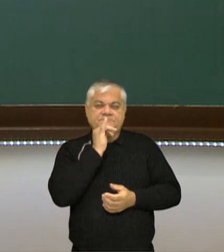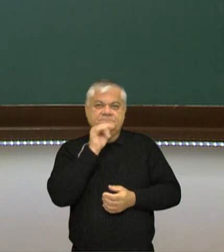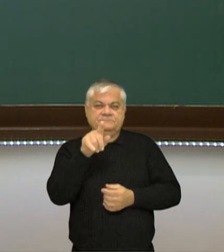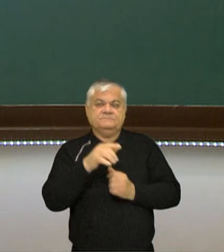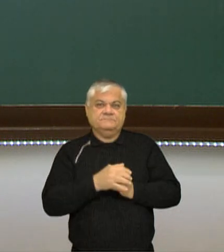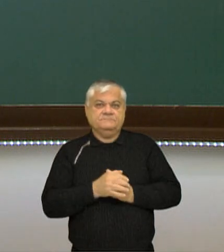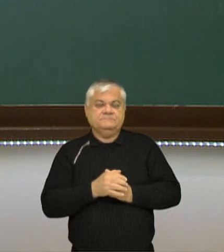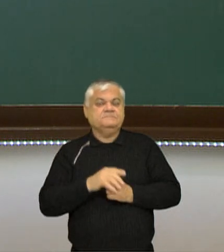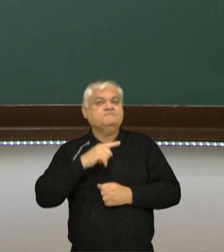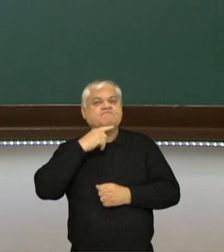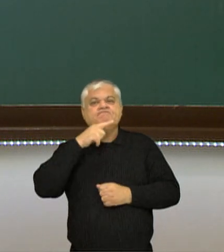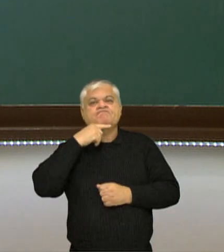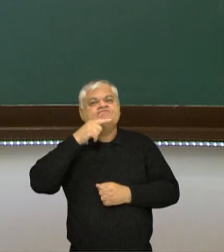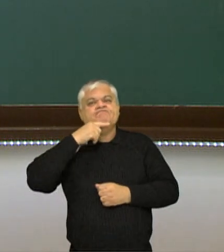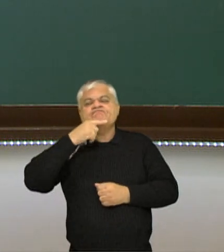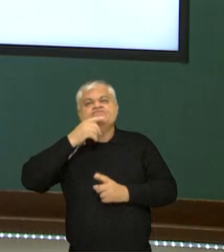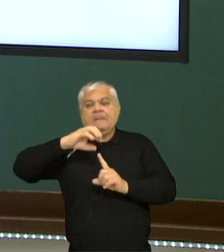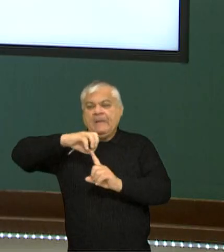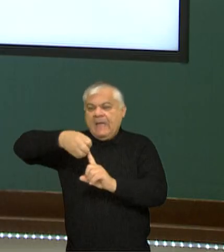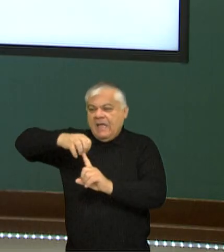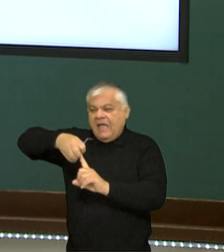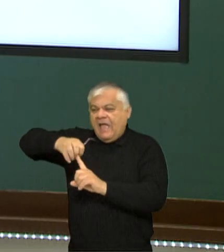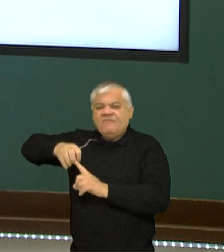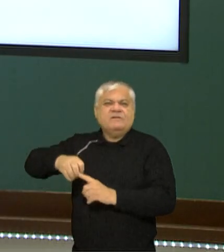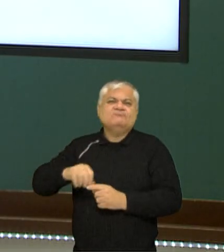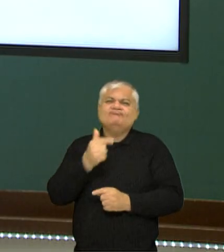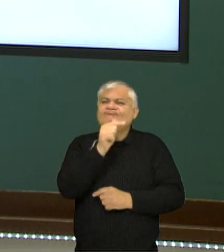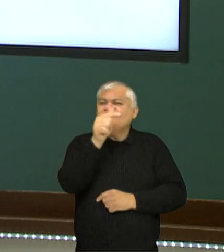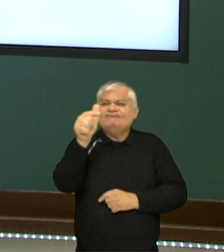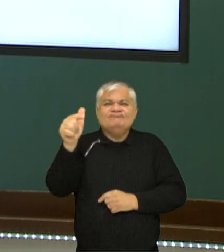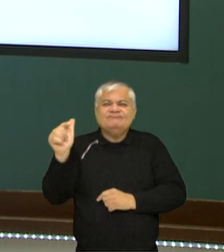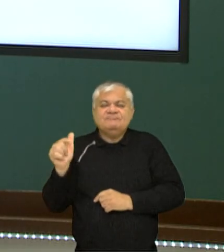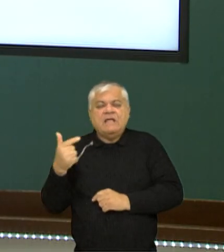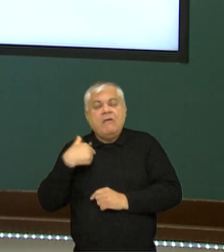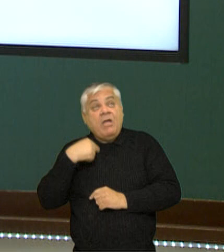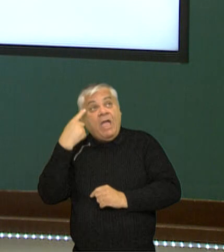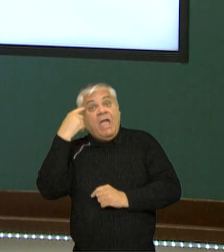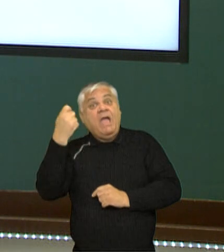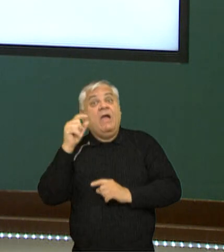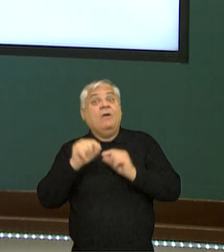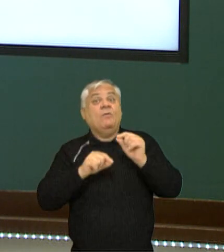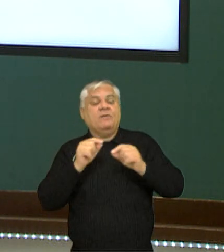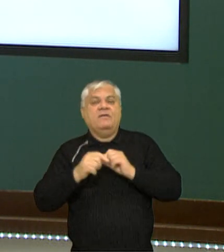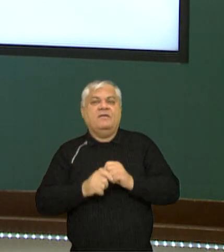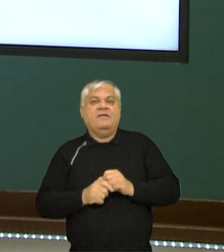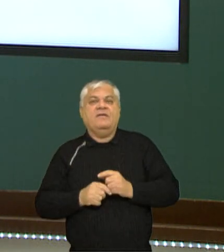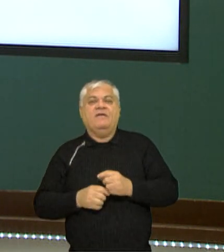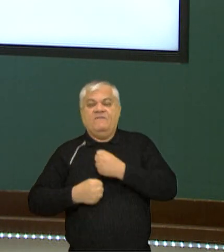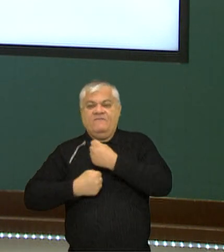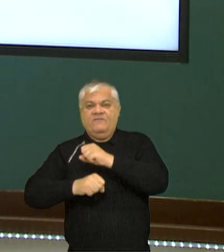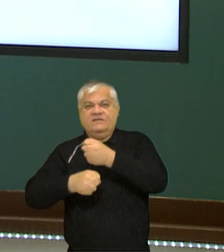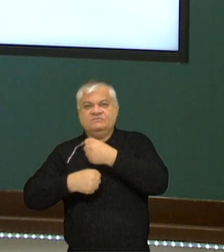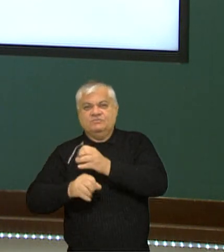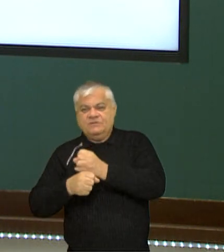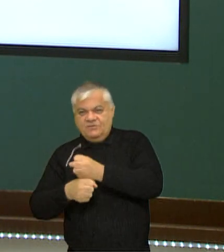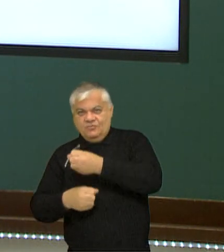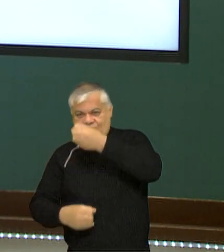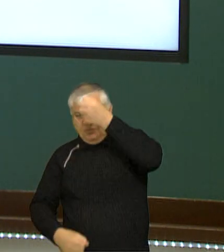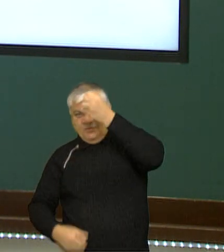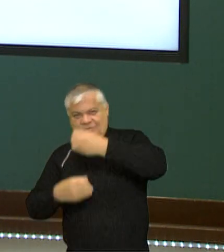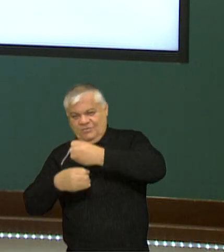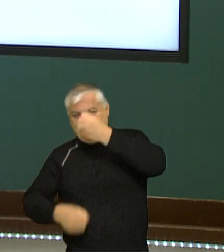não consegui as tampinhas de garrafa. Então o que eu fiz? Eu fiz com um cabinho